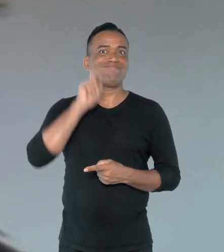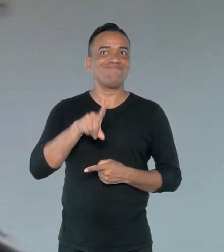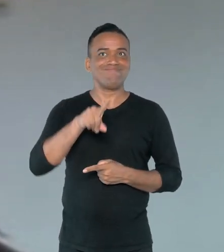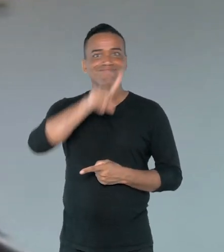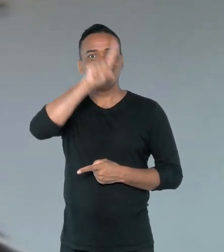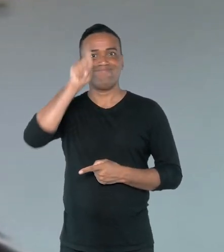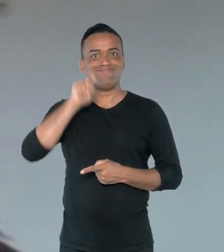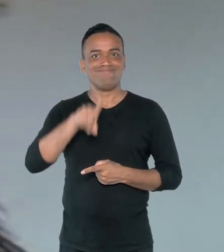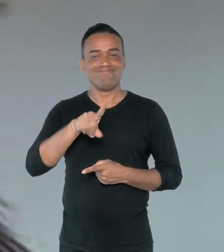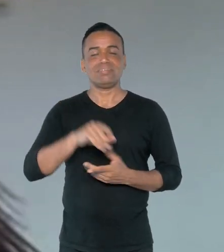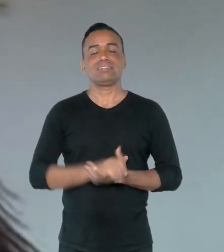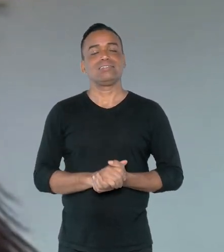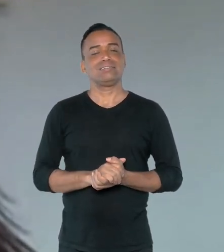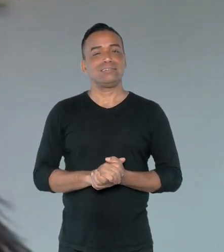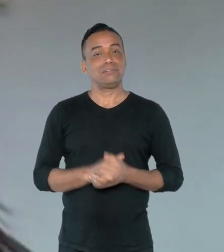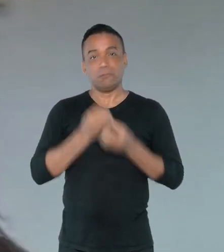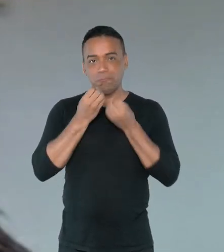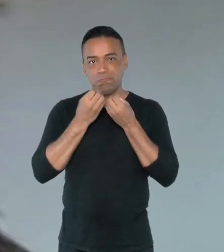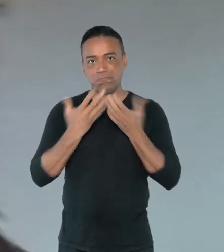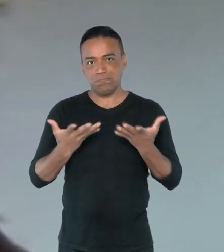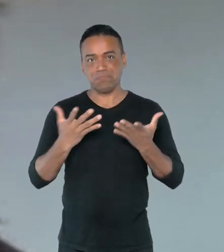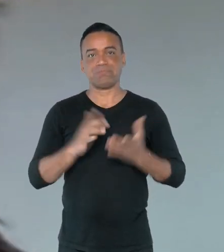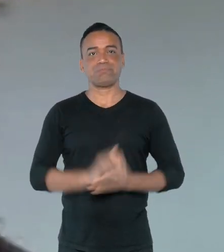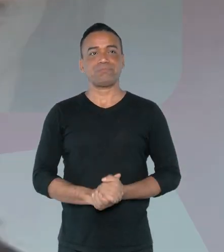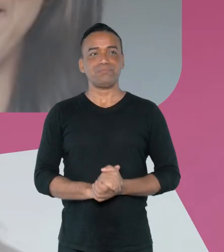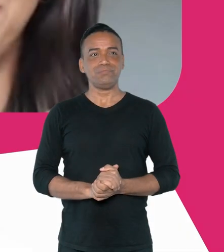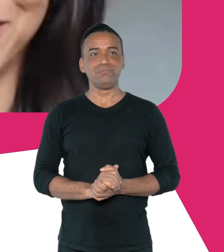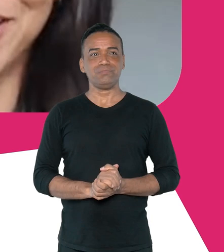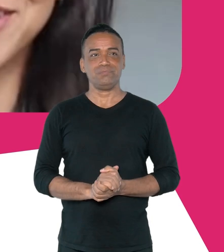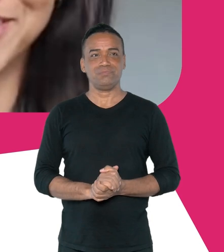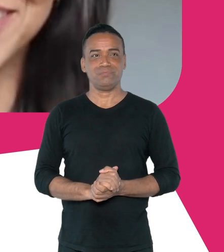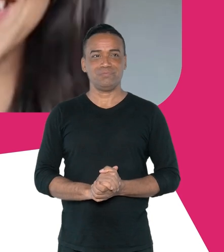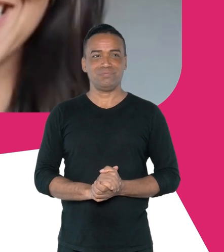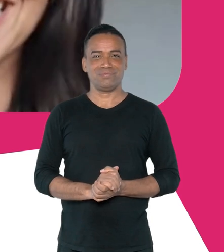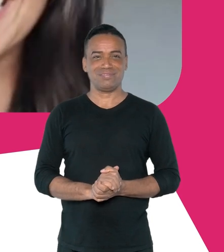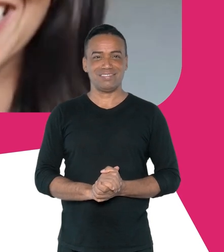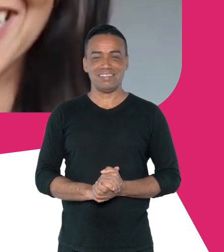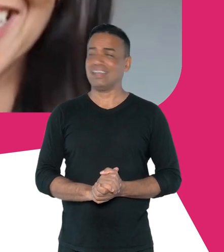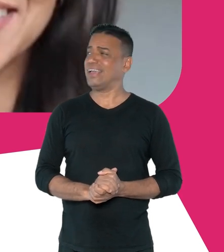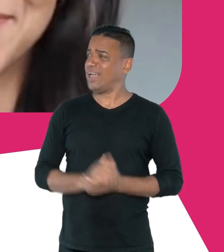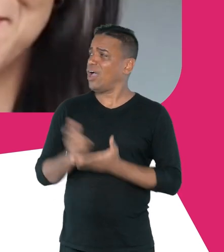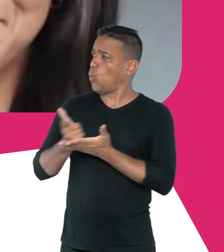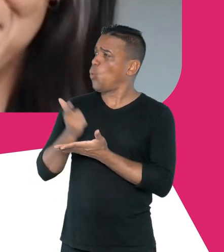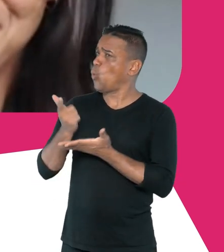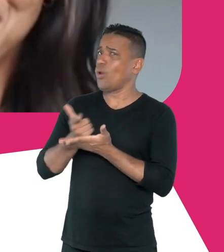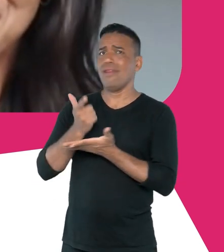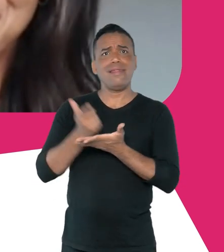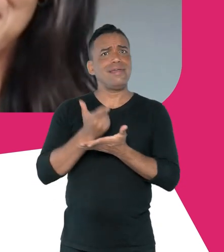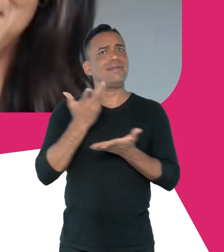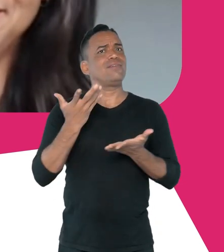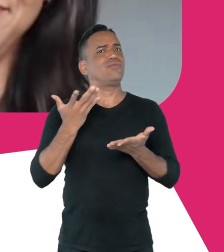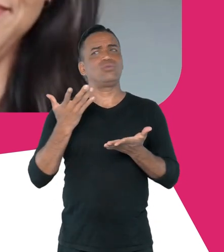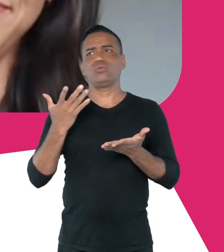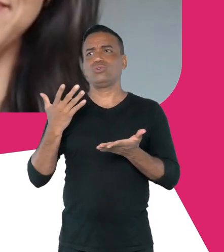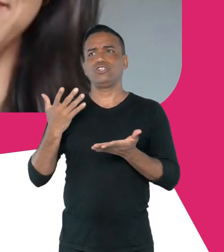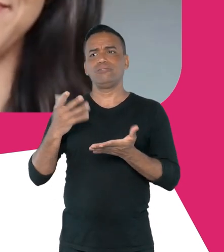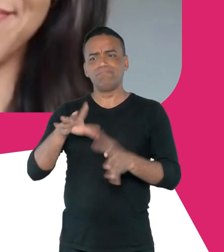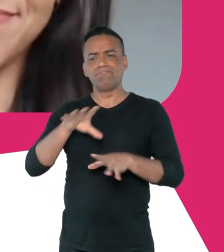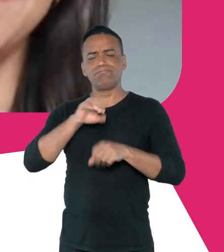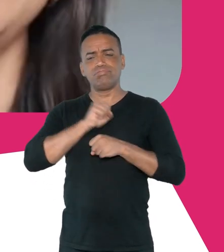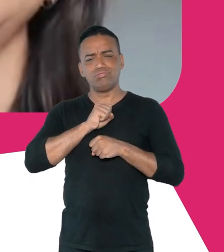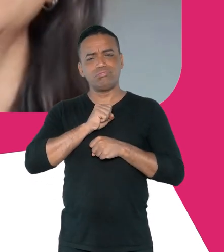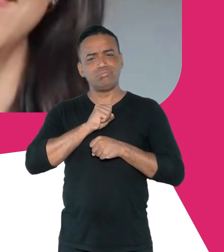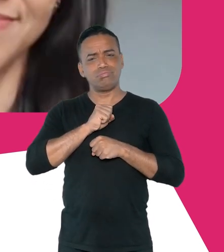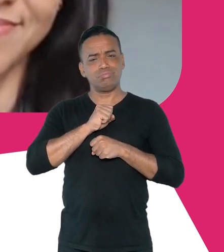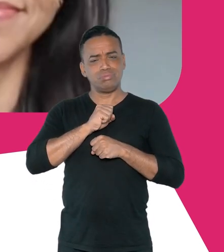E, bom, eu posso É um pegar livro que é um livro que veio assim, que já te plantou essa